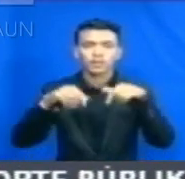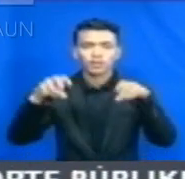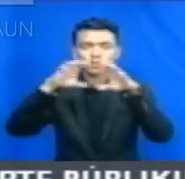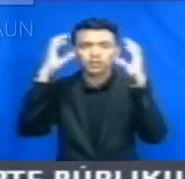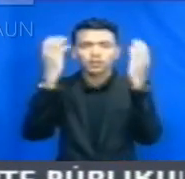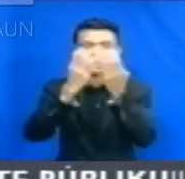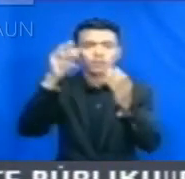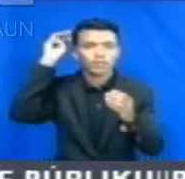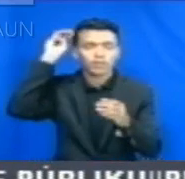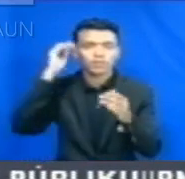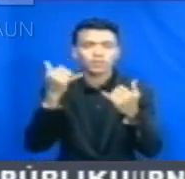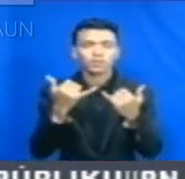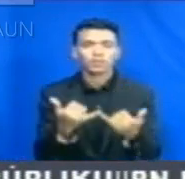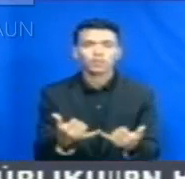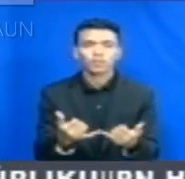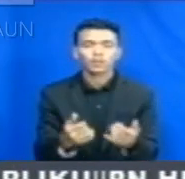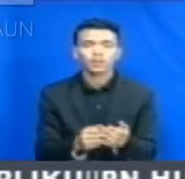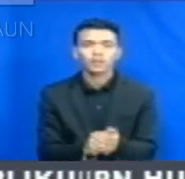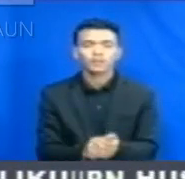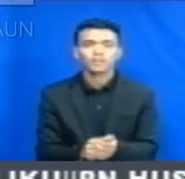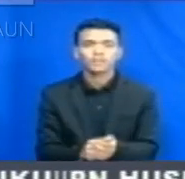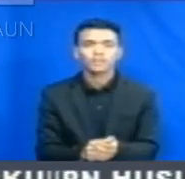Mos, ohin, delibera.